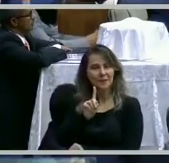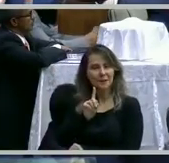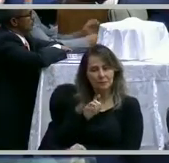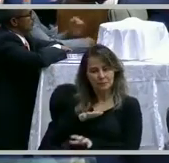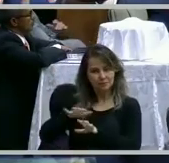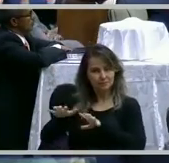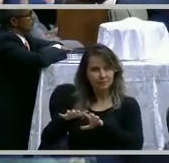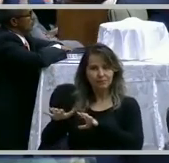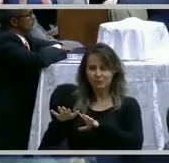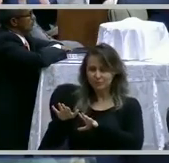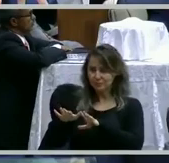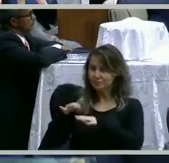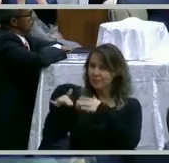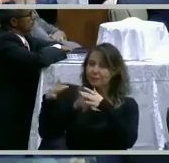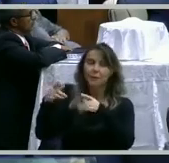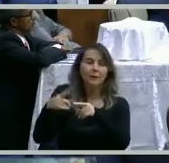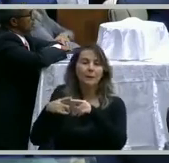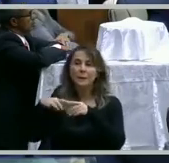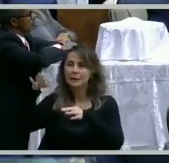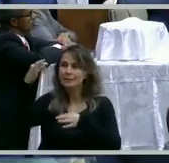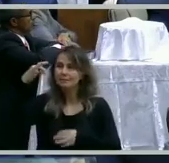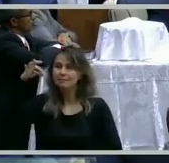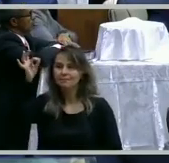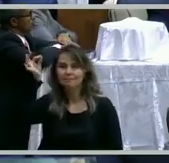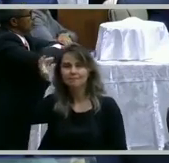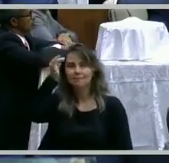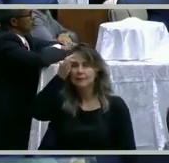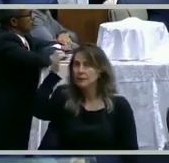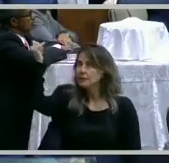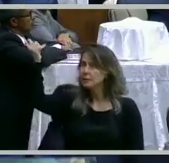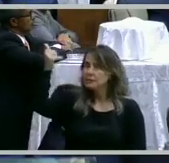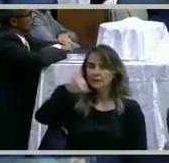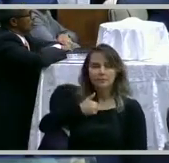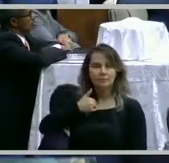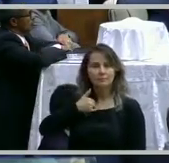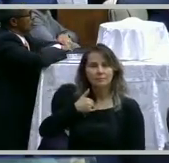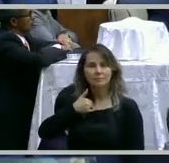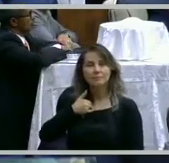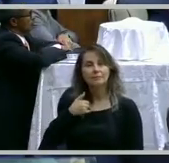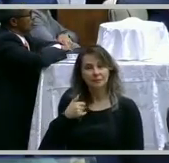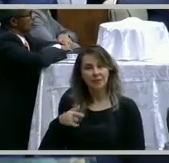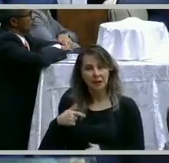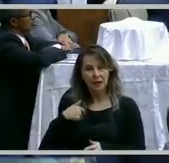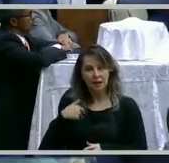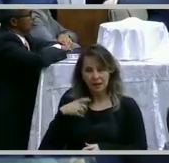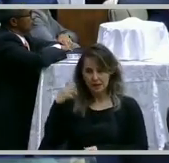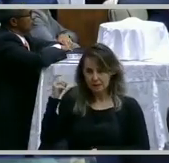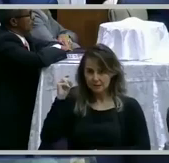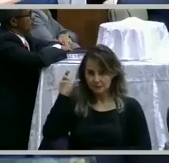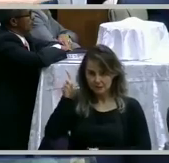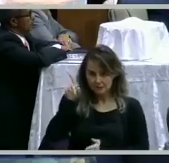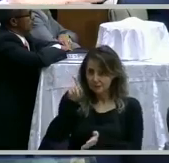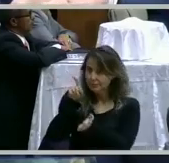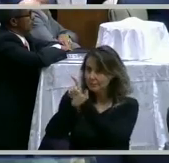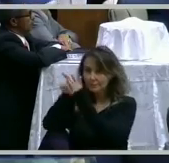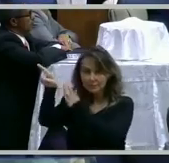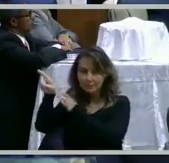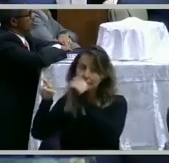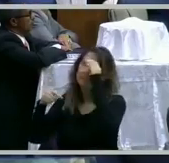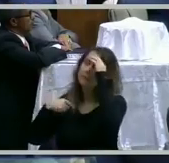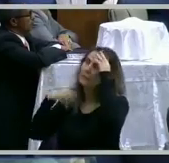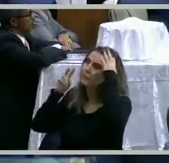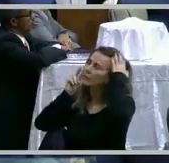falou ao coração dele, dando a resposta da pergunta que ele fez. A pergunta que ele fez foi: eleva os meus olhos